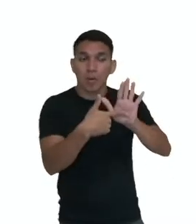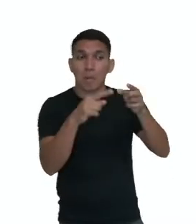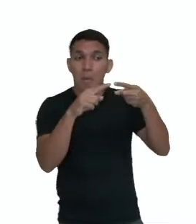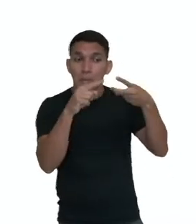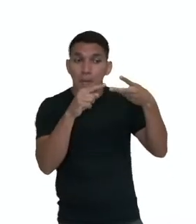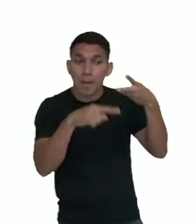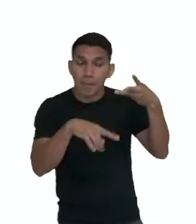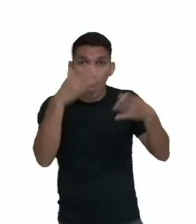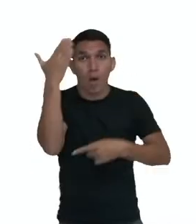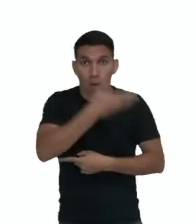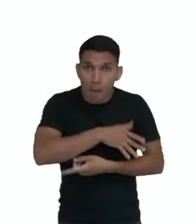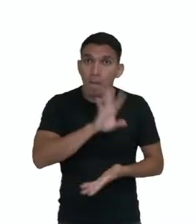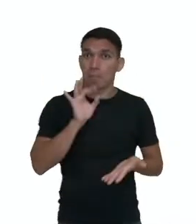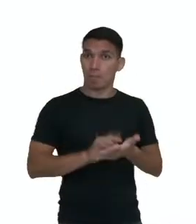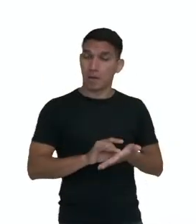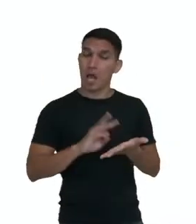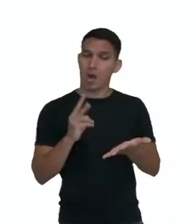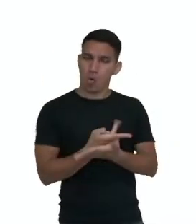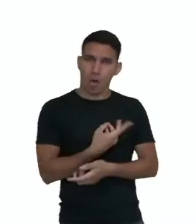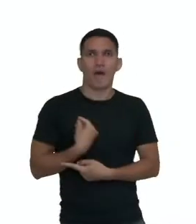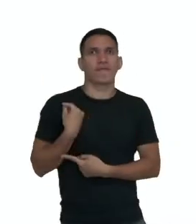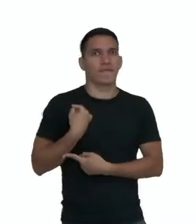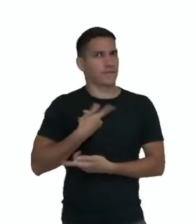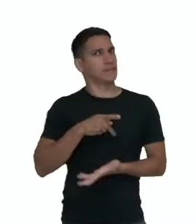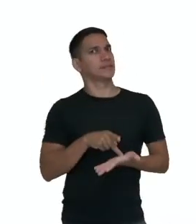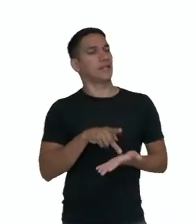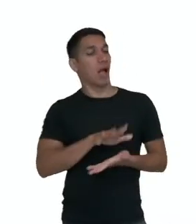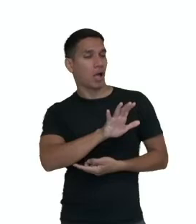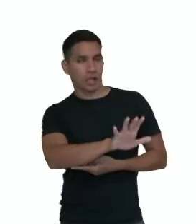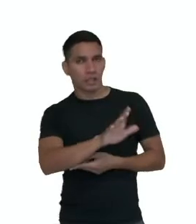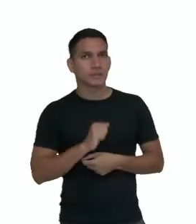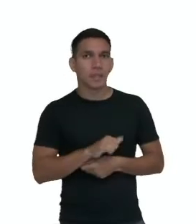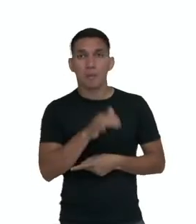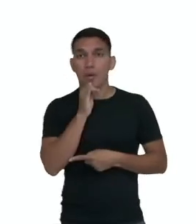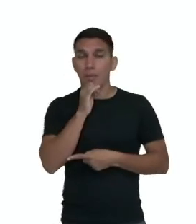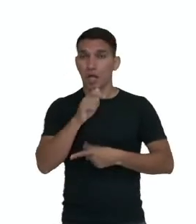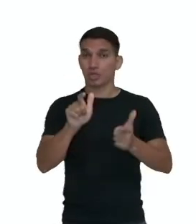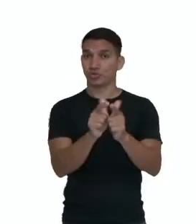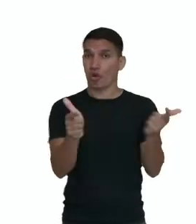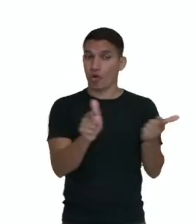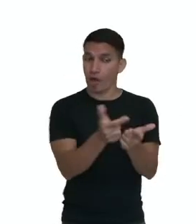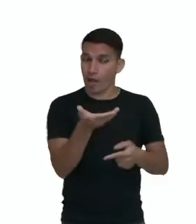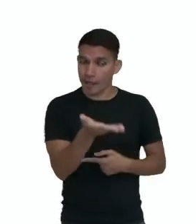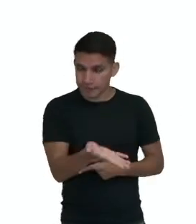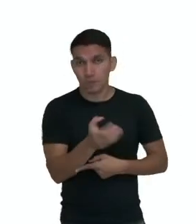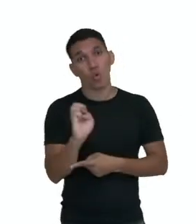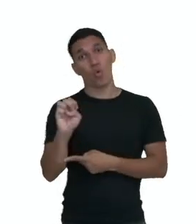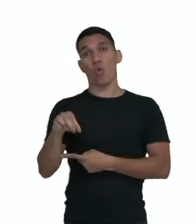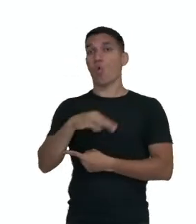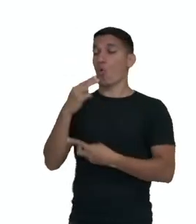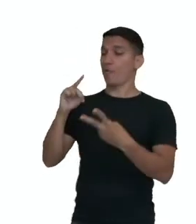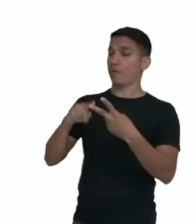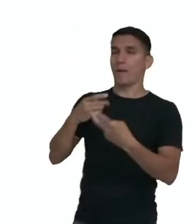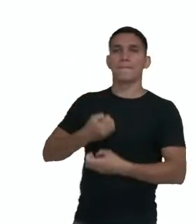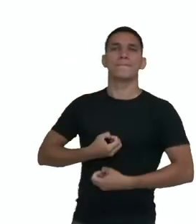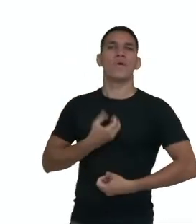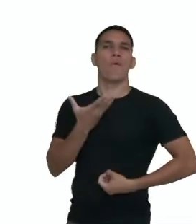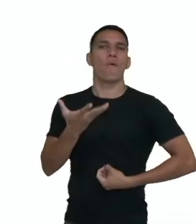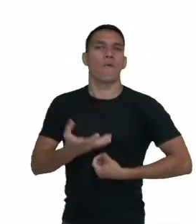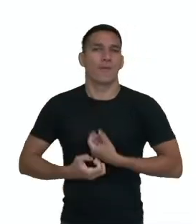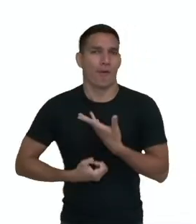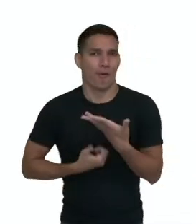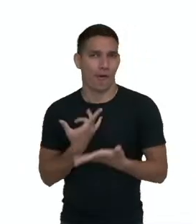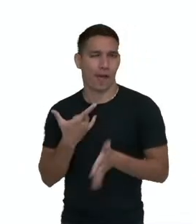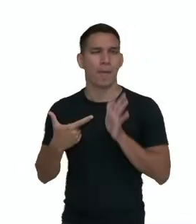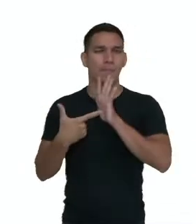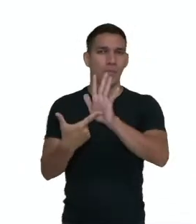fatos, mais da realidade, né, nos fatos reais, como no jornal, ou pode ser poética quando apresenta uma